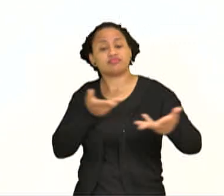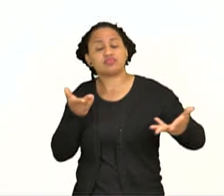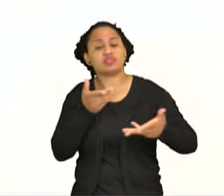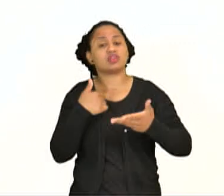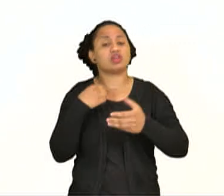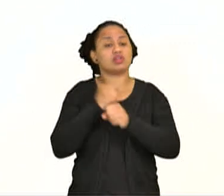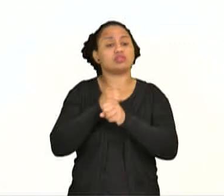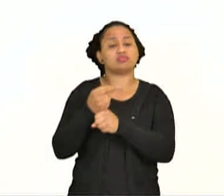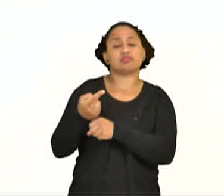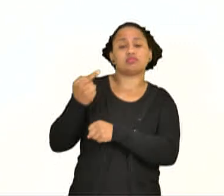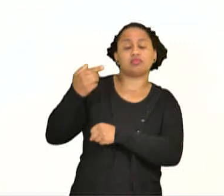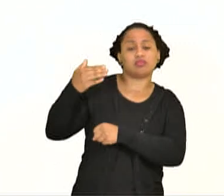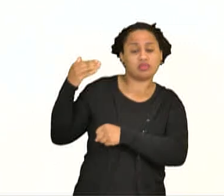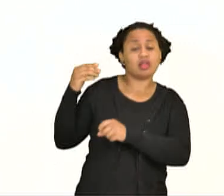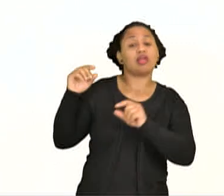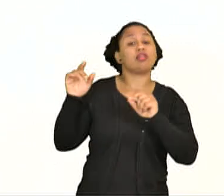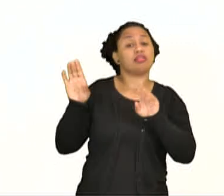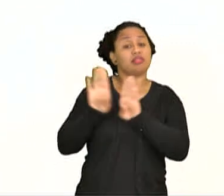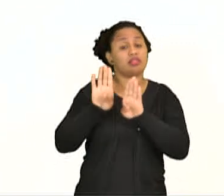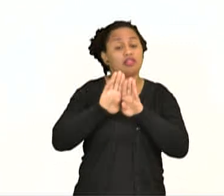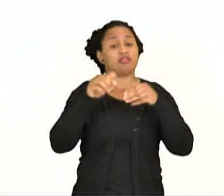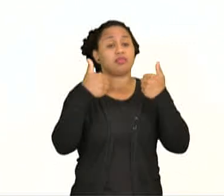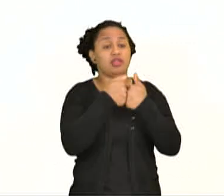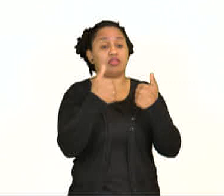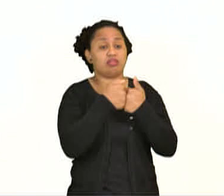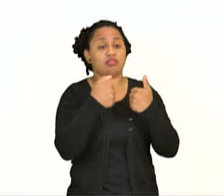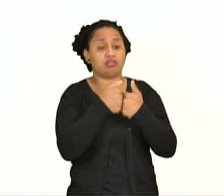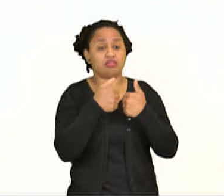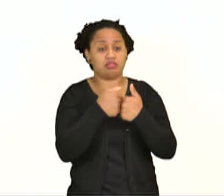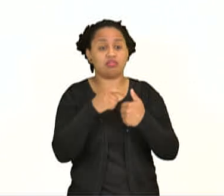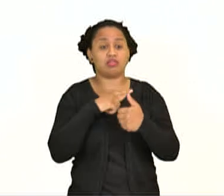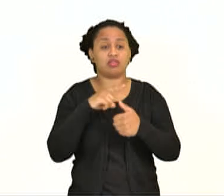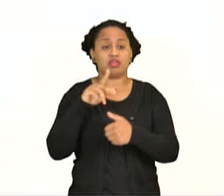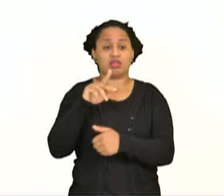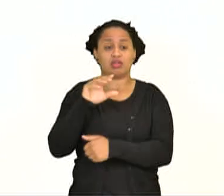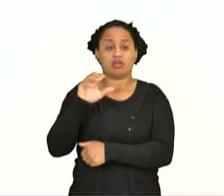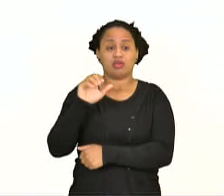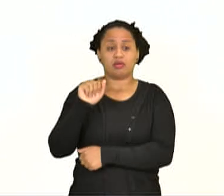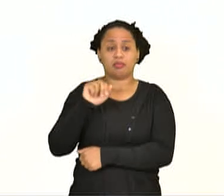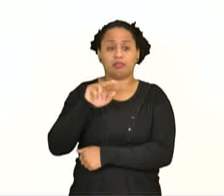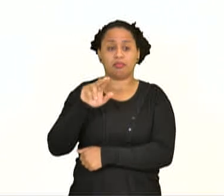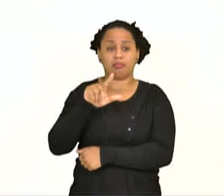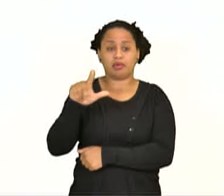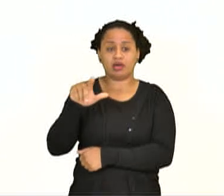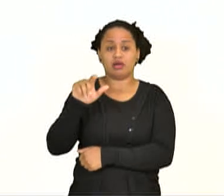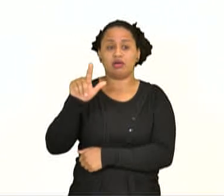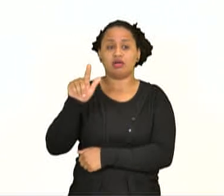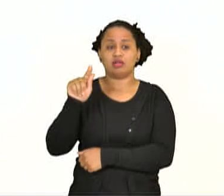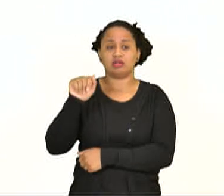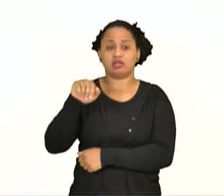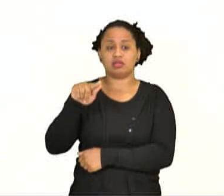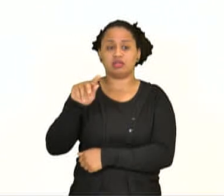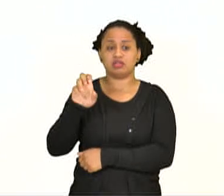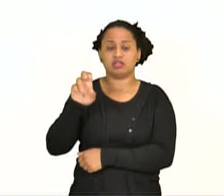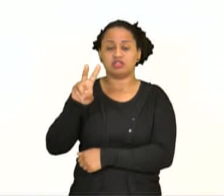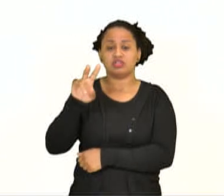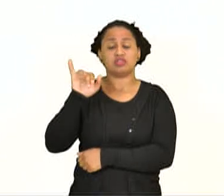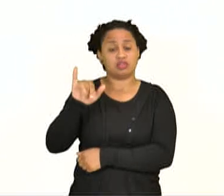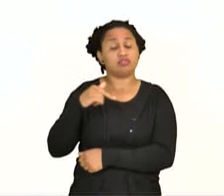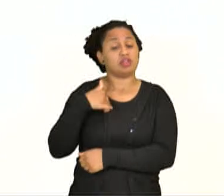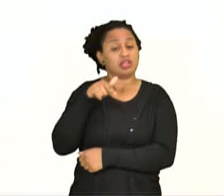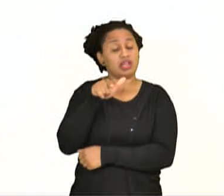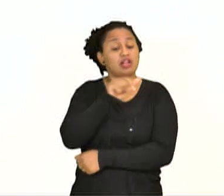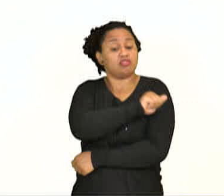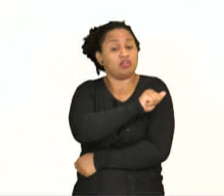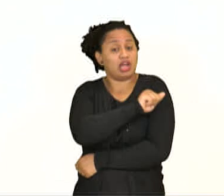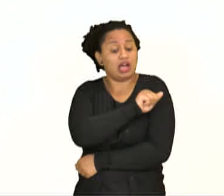nos anos anteriores com o também físico Paul Langevin, que havia sido um doutorando do marido de